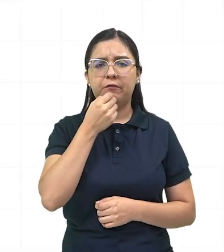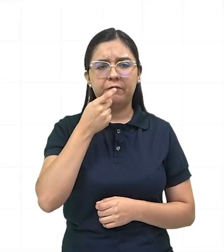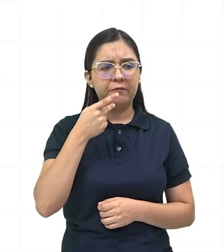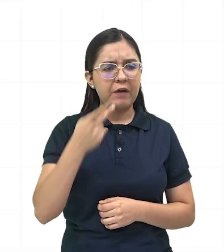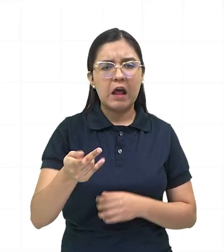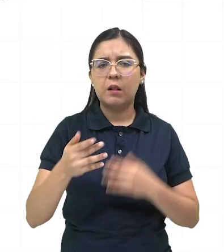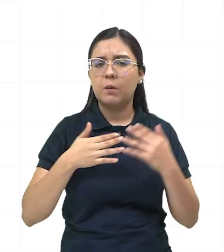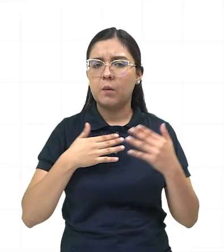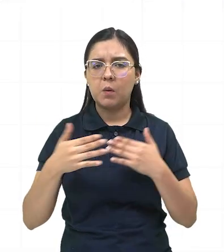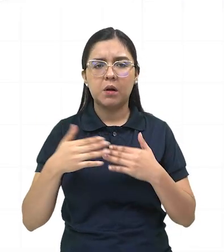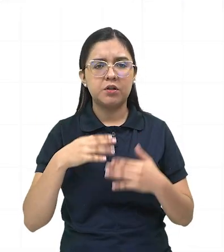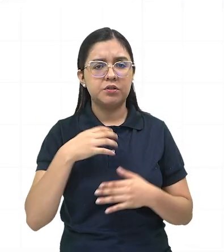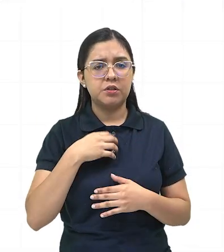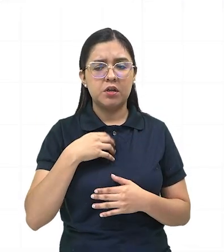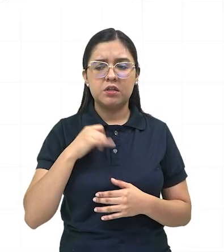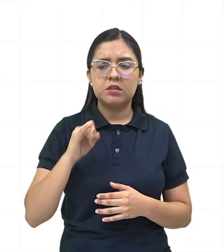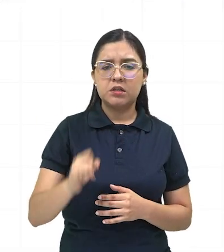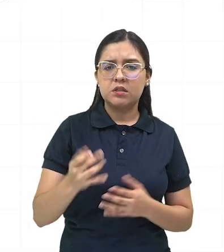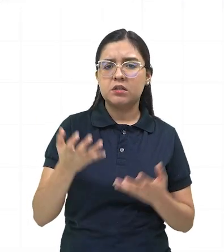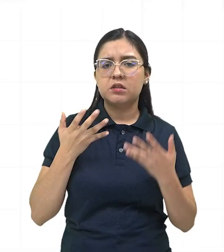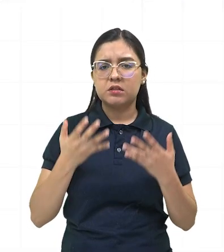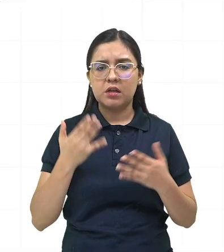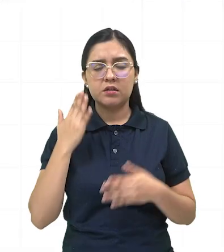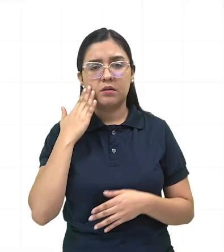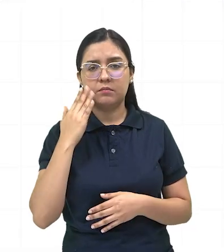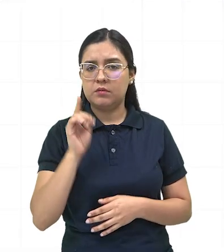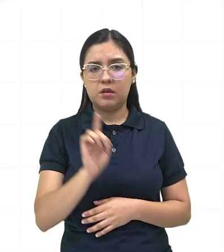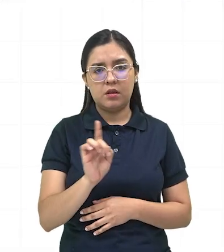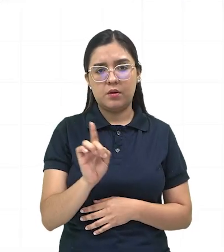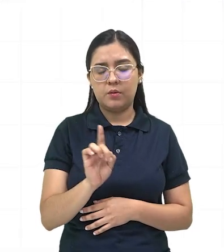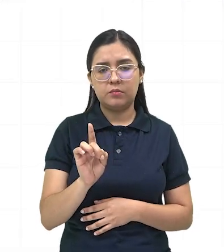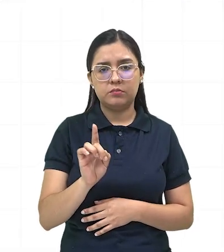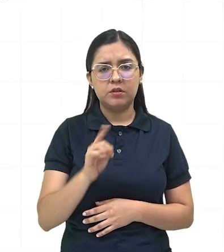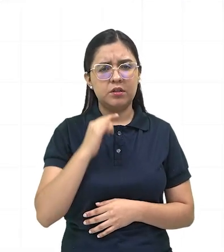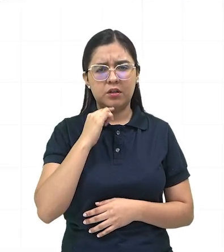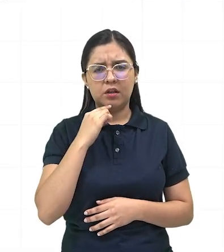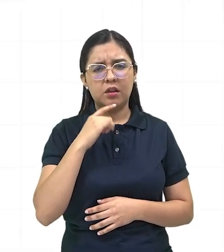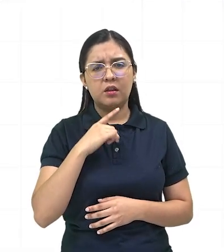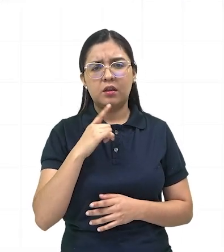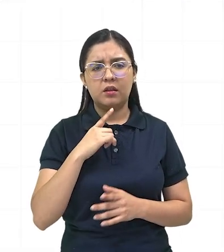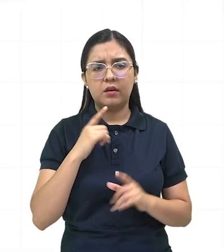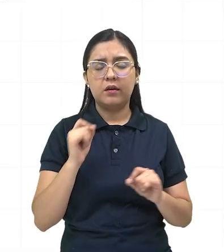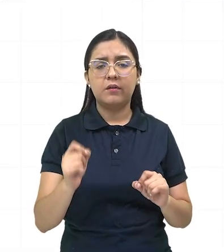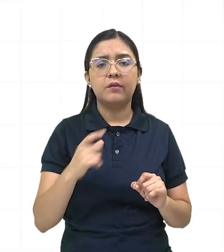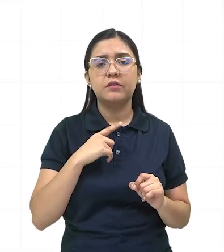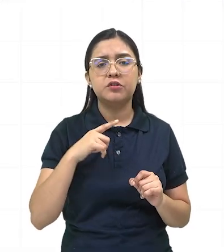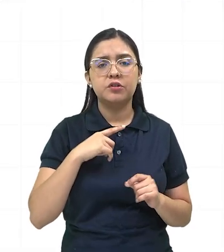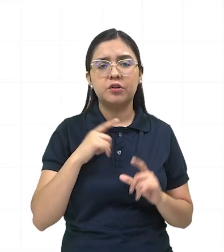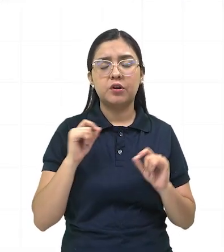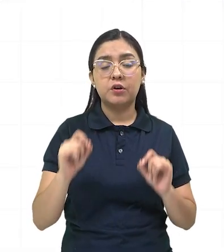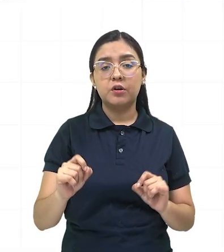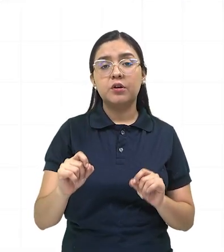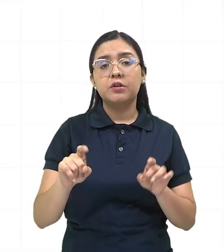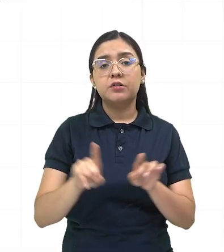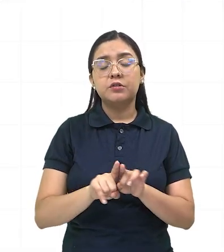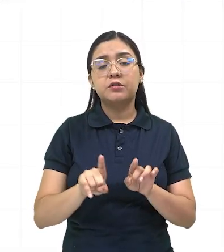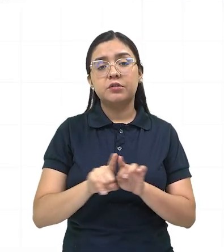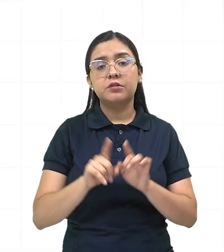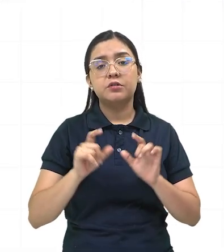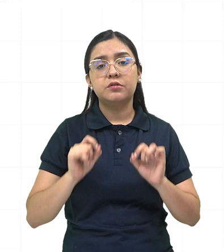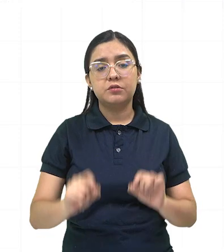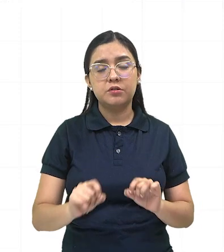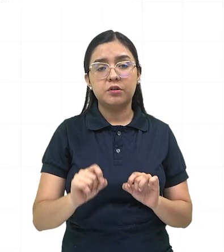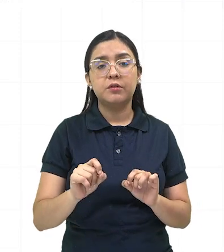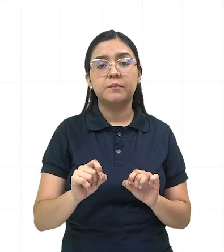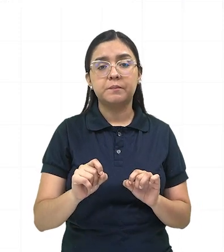qualquer jeito, quem quiser escutar que ouça. Não, ninguém tem obrigação de escutar ou de